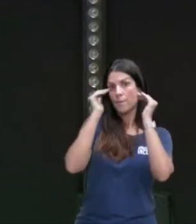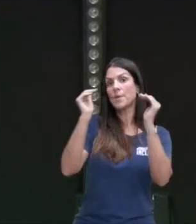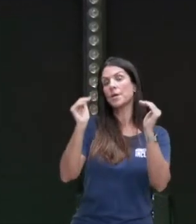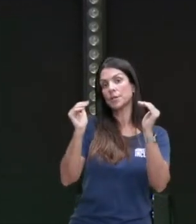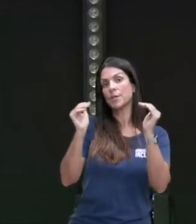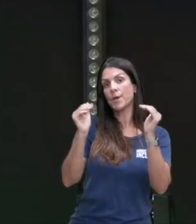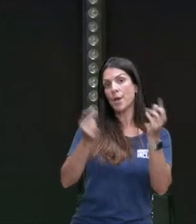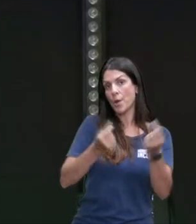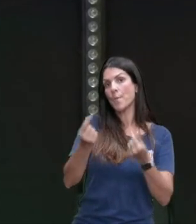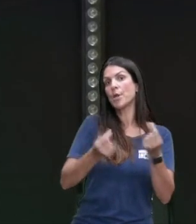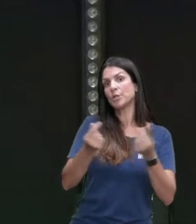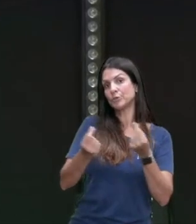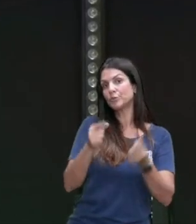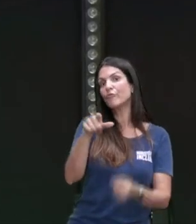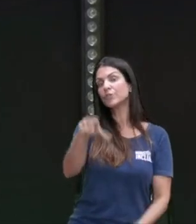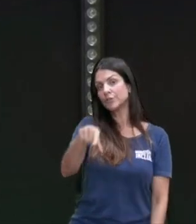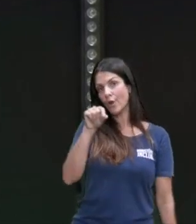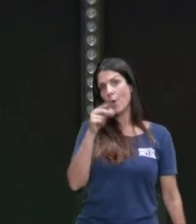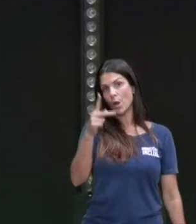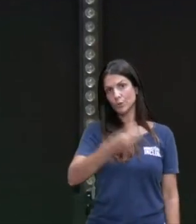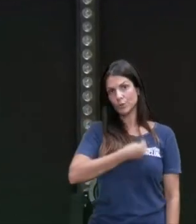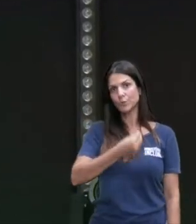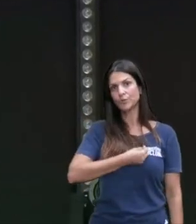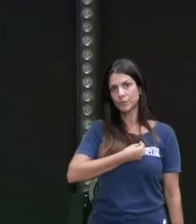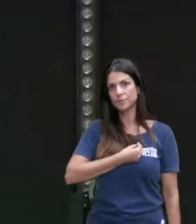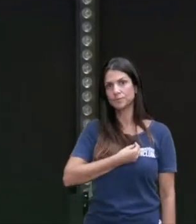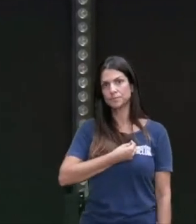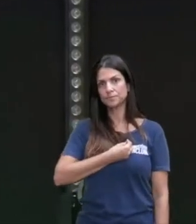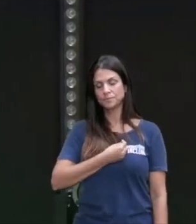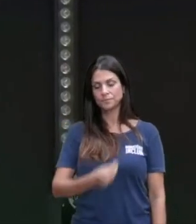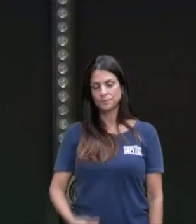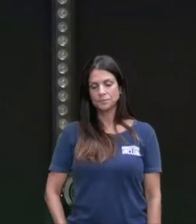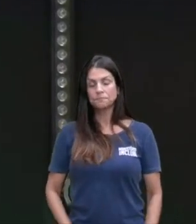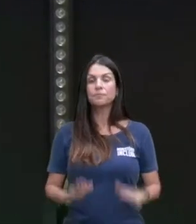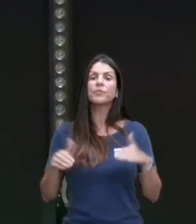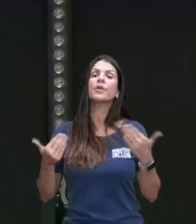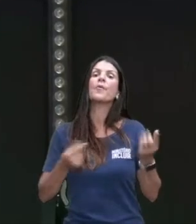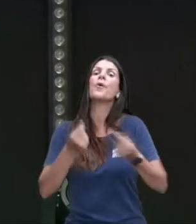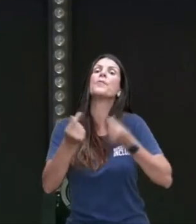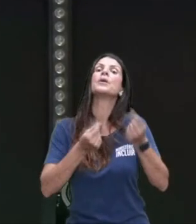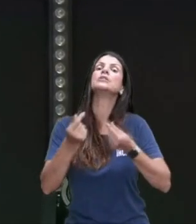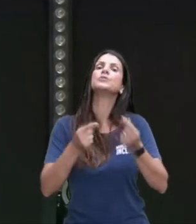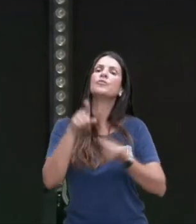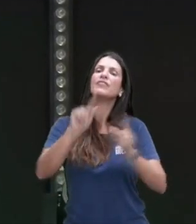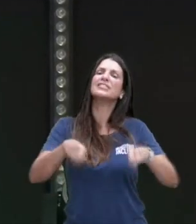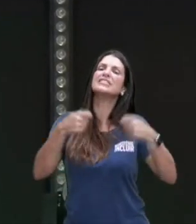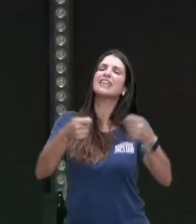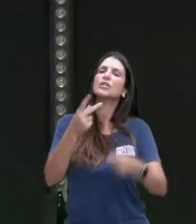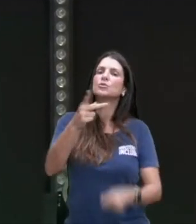define para si mesmo E qual é o preço que você tem dado para sua